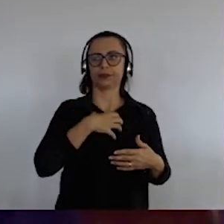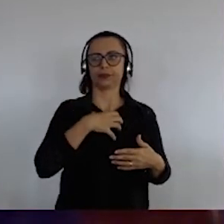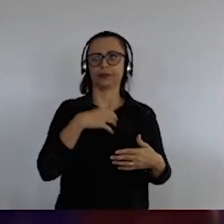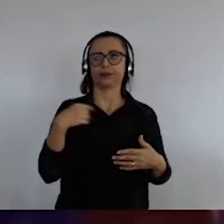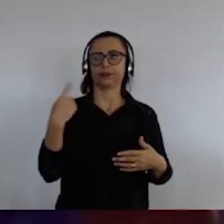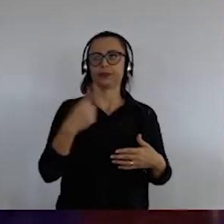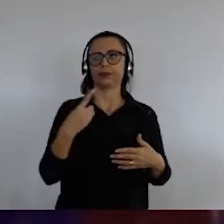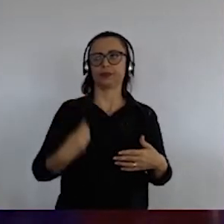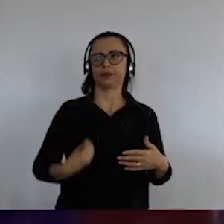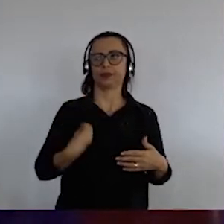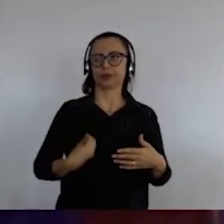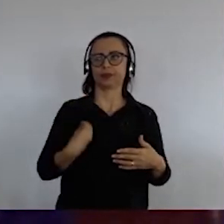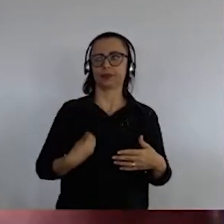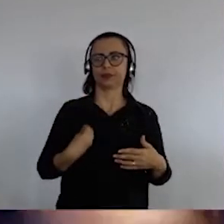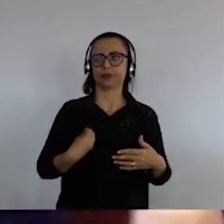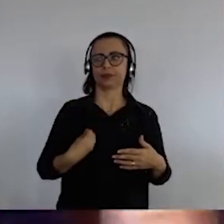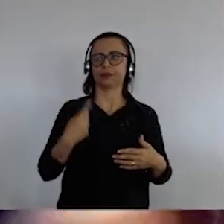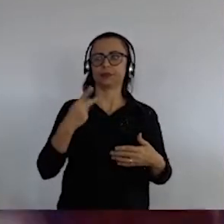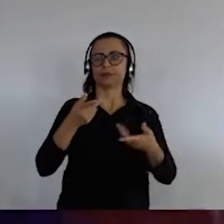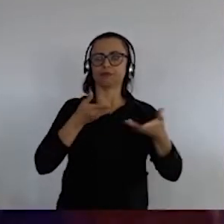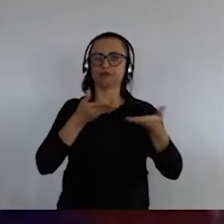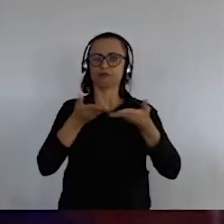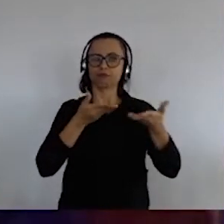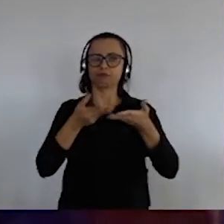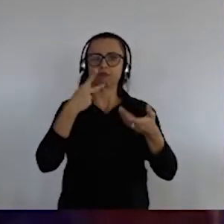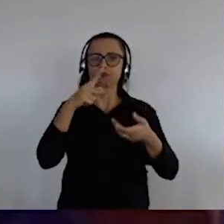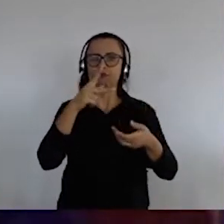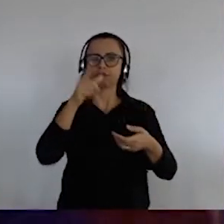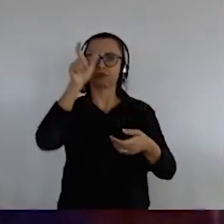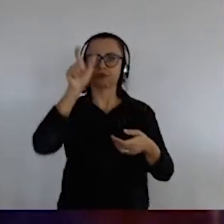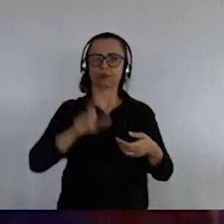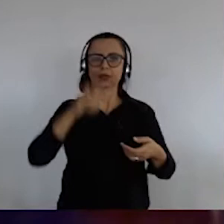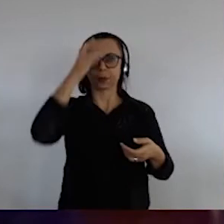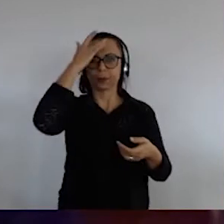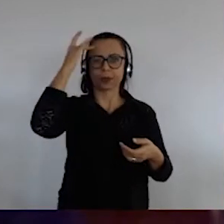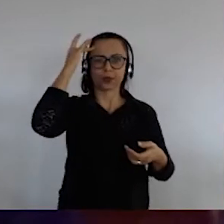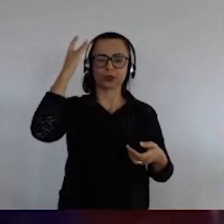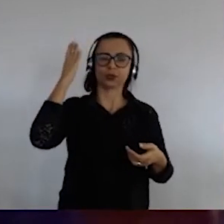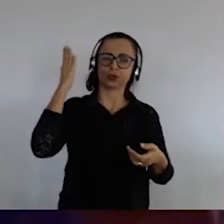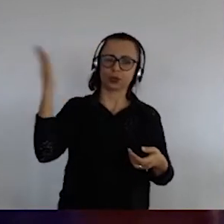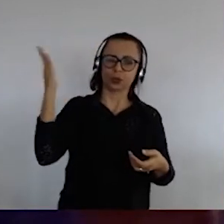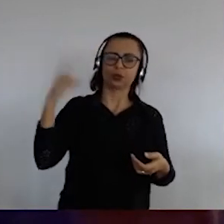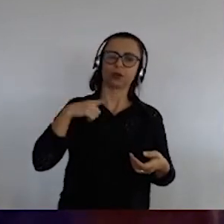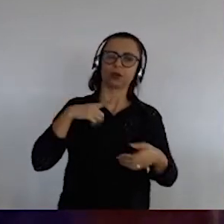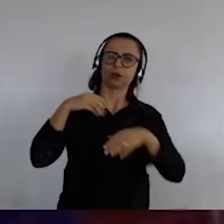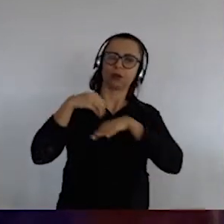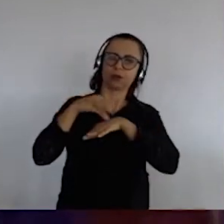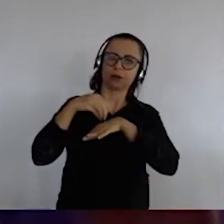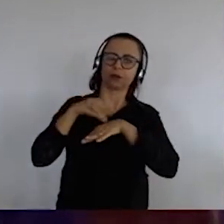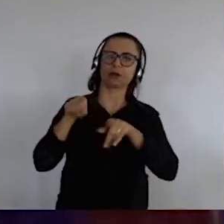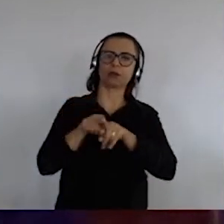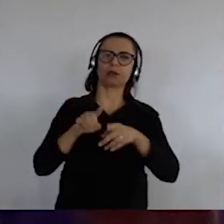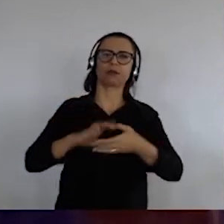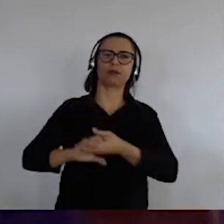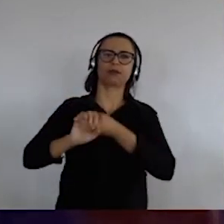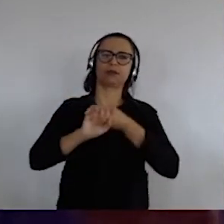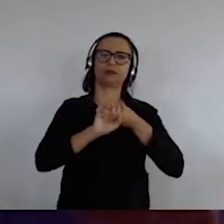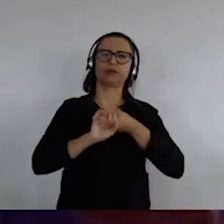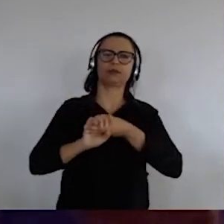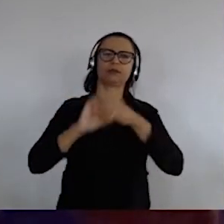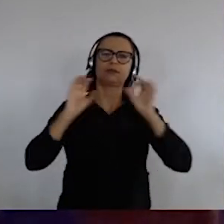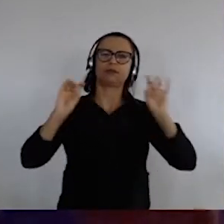que estamos vivendo. E na tua pessoa, meu querido Alexandre Okuzuko, eu quero transmitir também um cumprimento